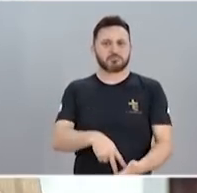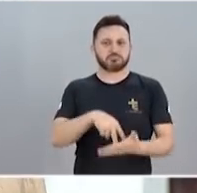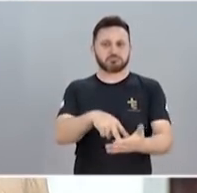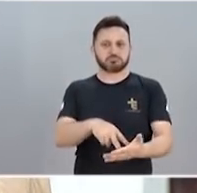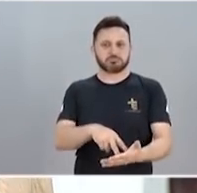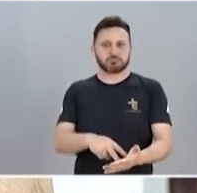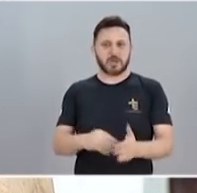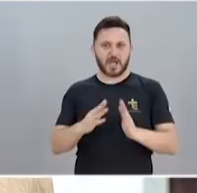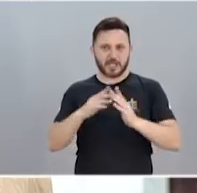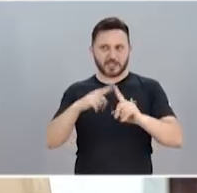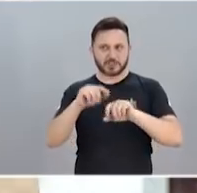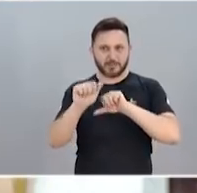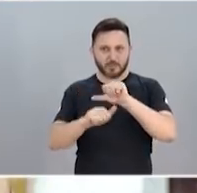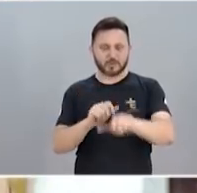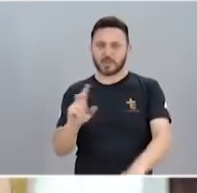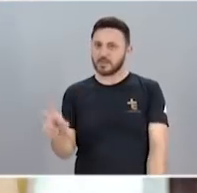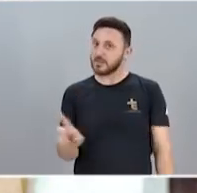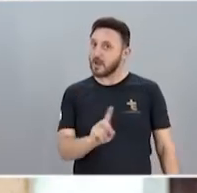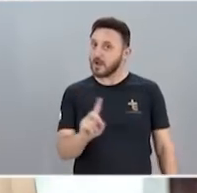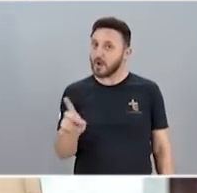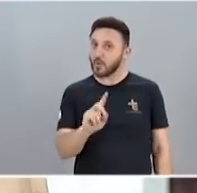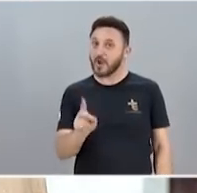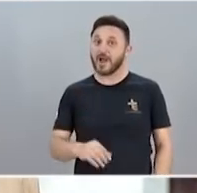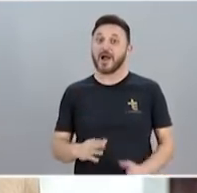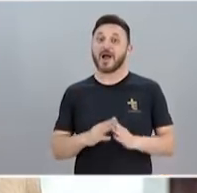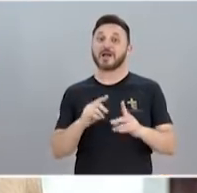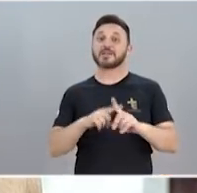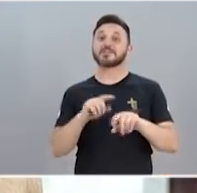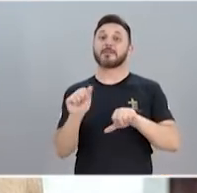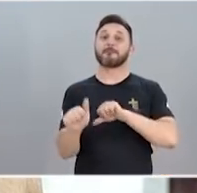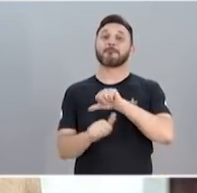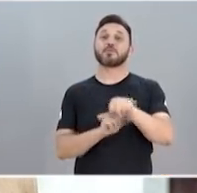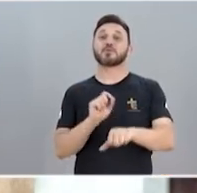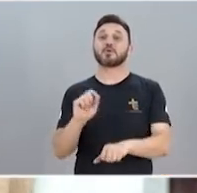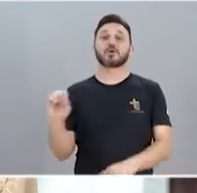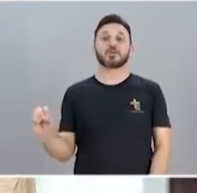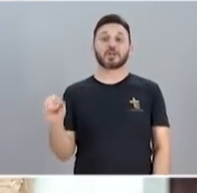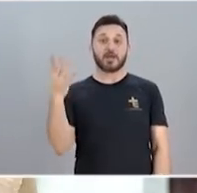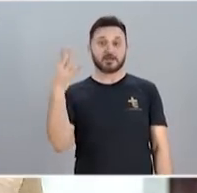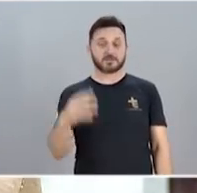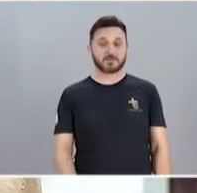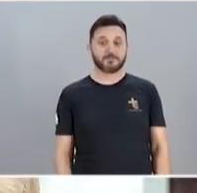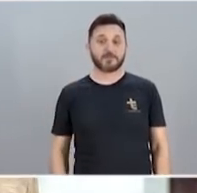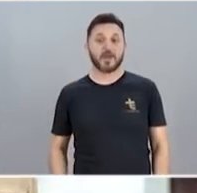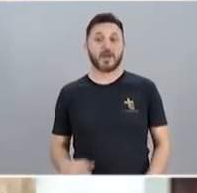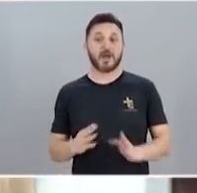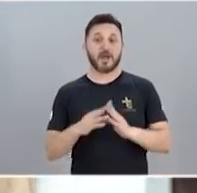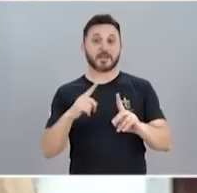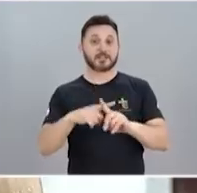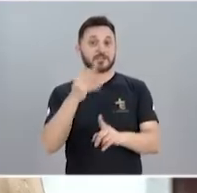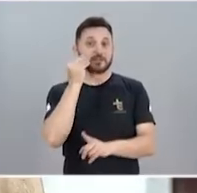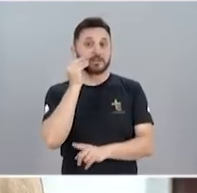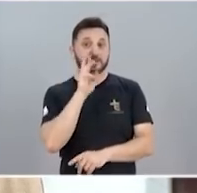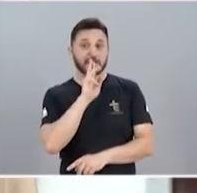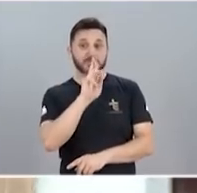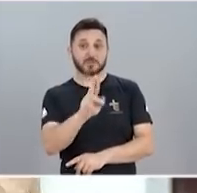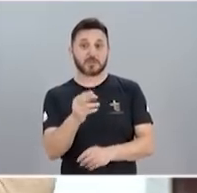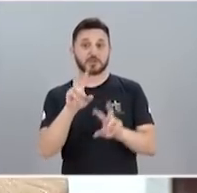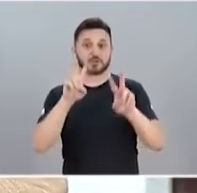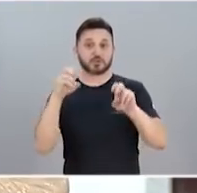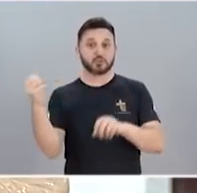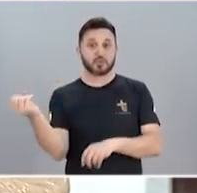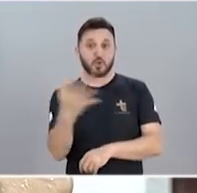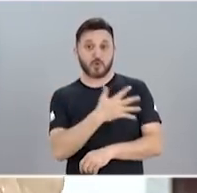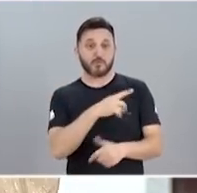sua essência. Ela muda o acidental. Ela tenta responder de forma nova,